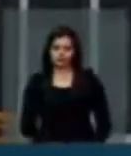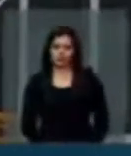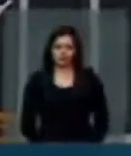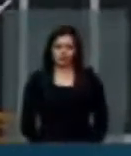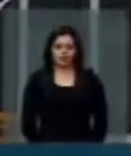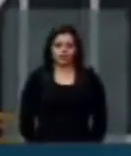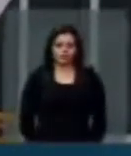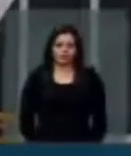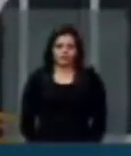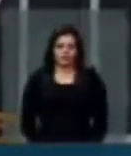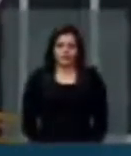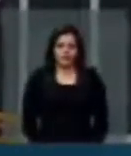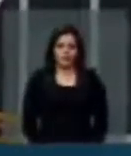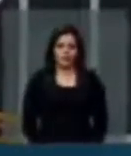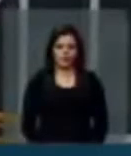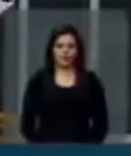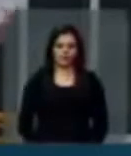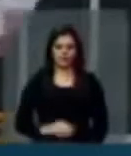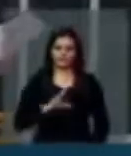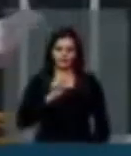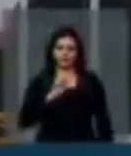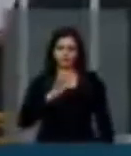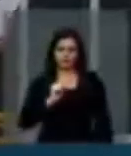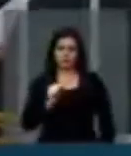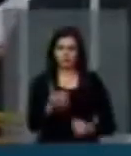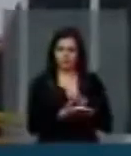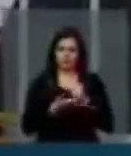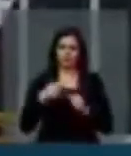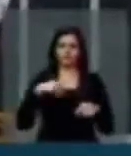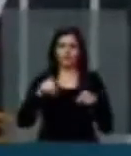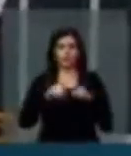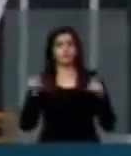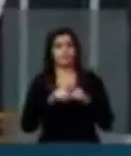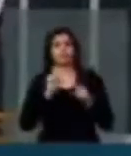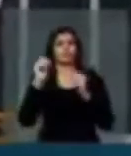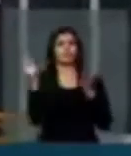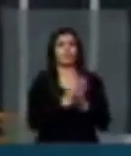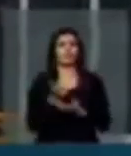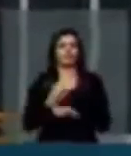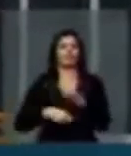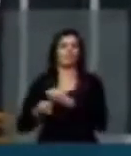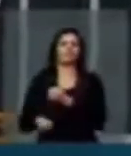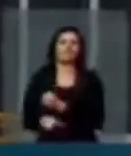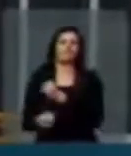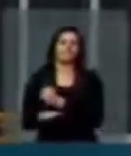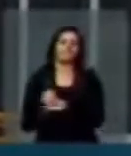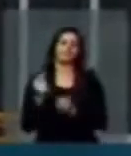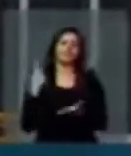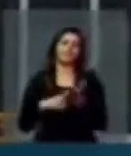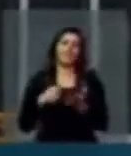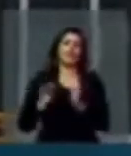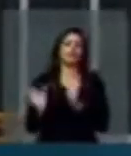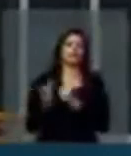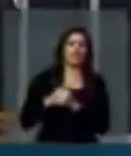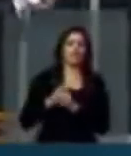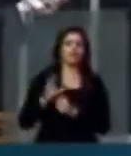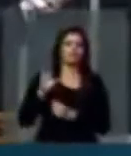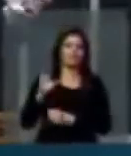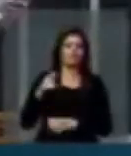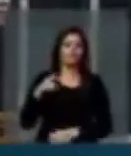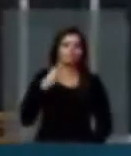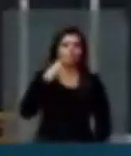dos impostos sobre a cesta básica. E o que é mais? E de outro lado faz o jogo, né? Deixa que eu escondo daqui e